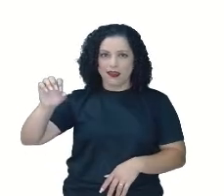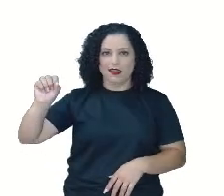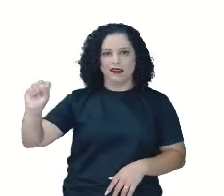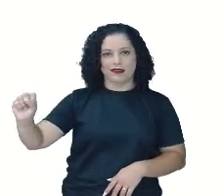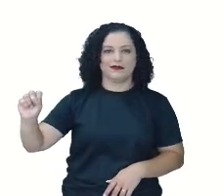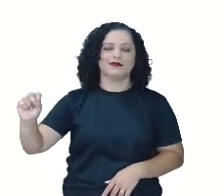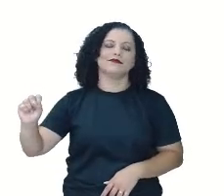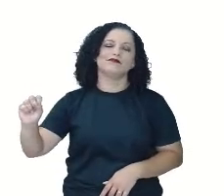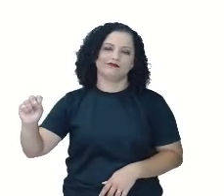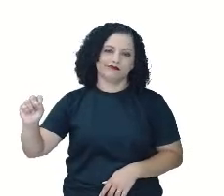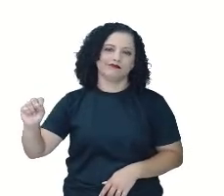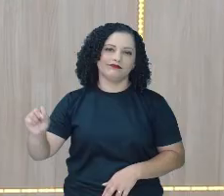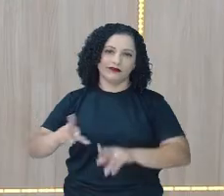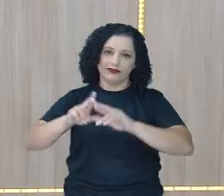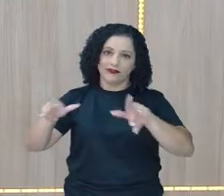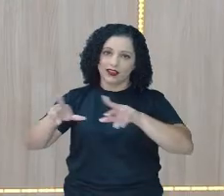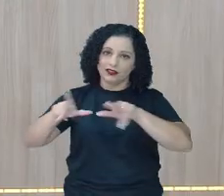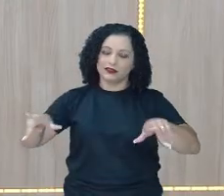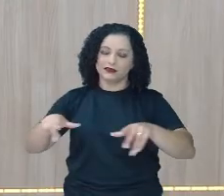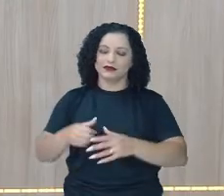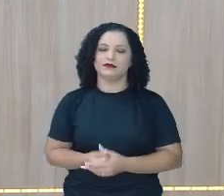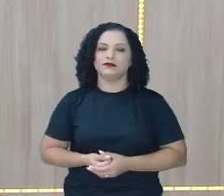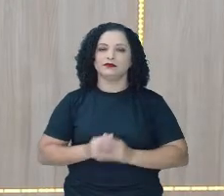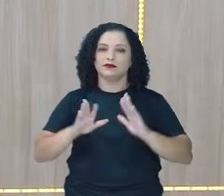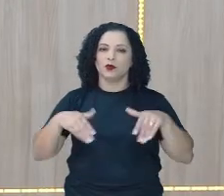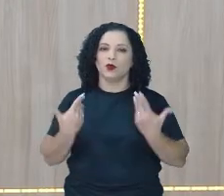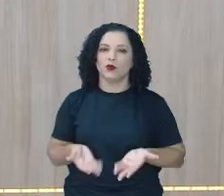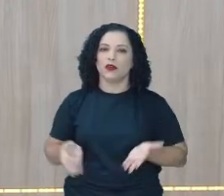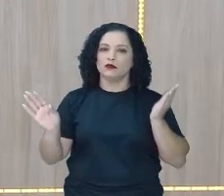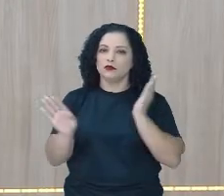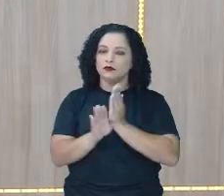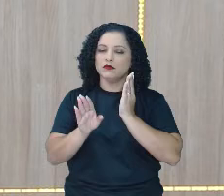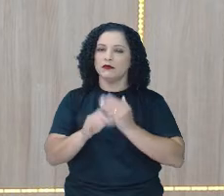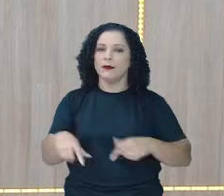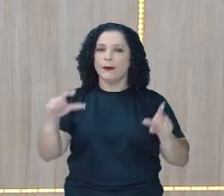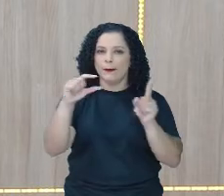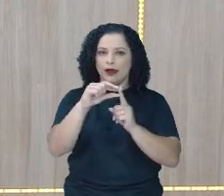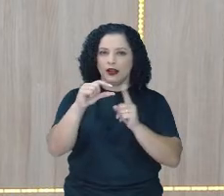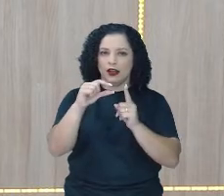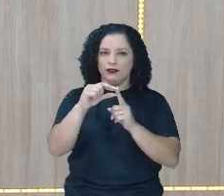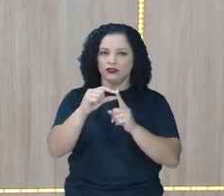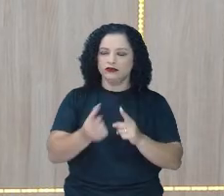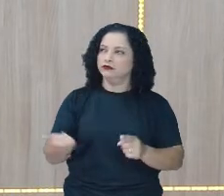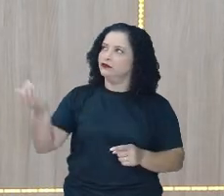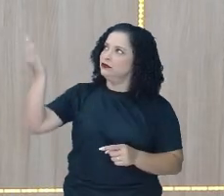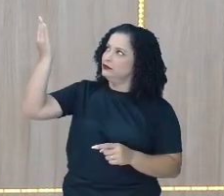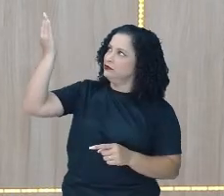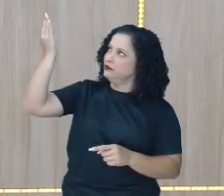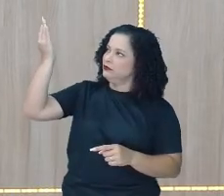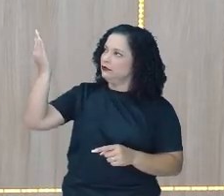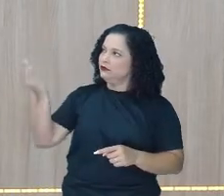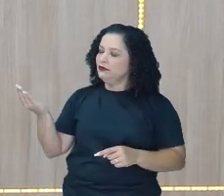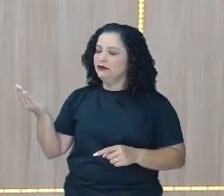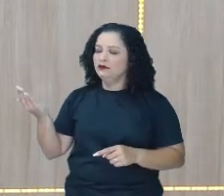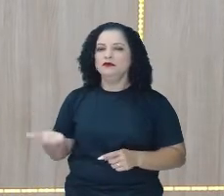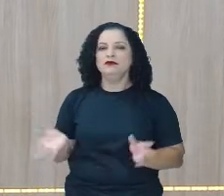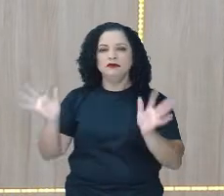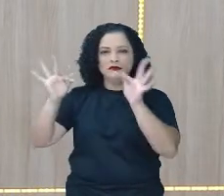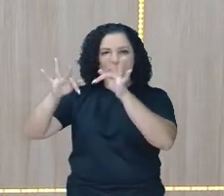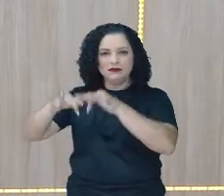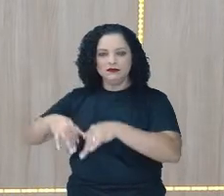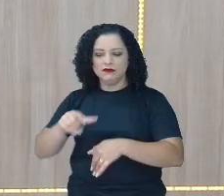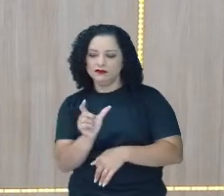várias palavras, mas quando ele encontrar as palavras que terminam com essa grafia, ele vai encontrar ES. Também vai estar